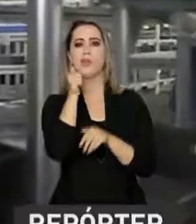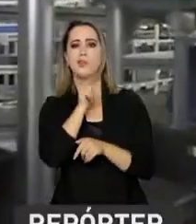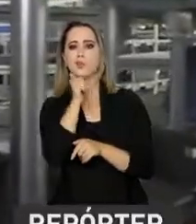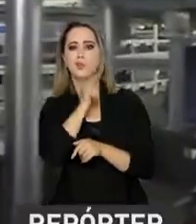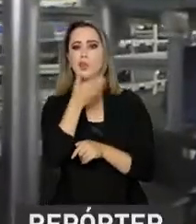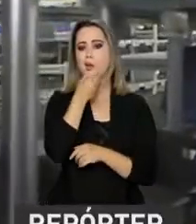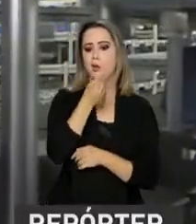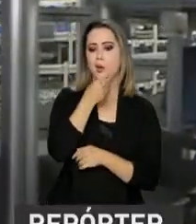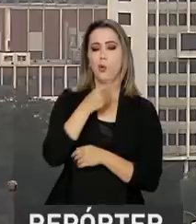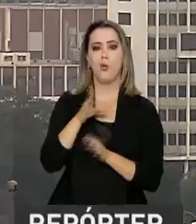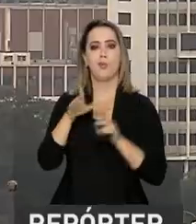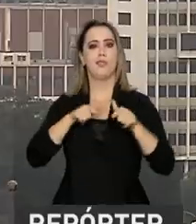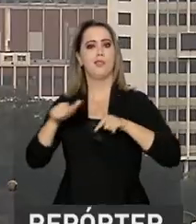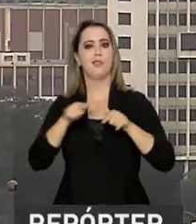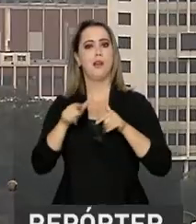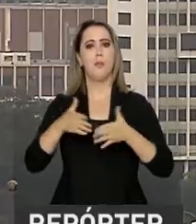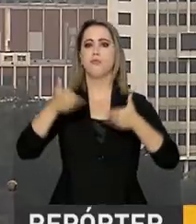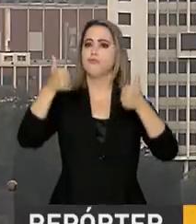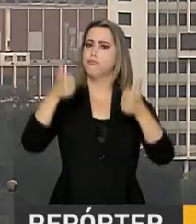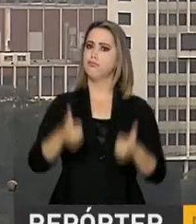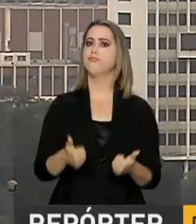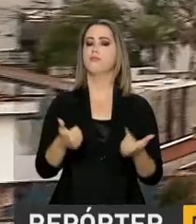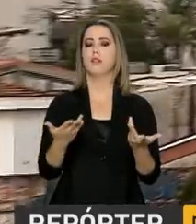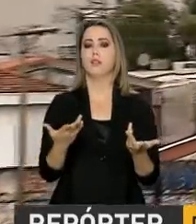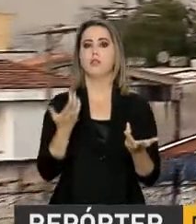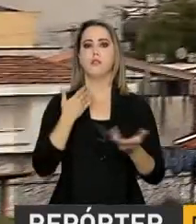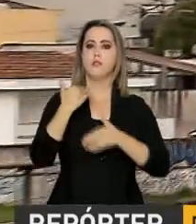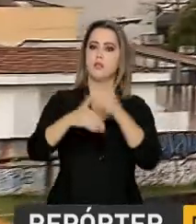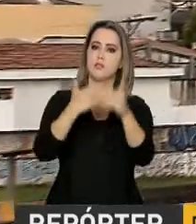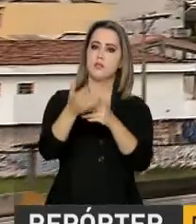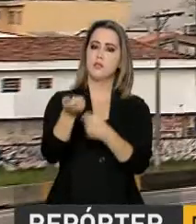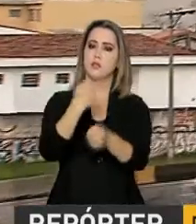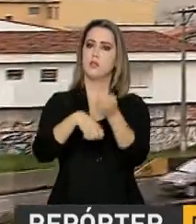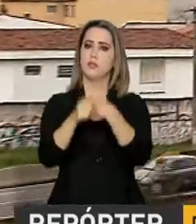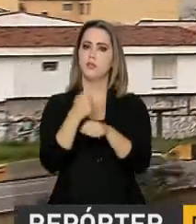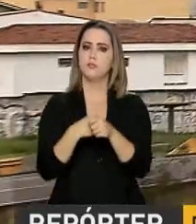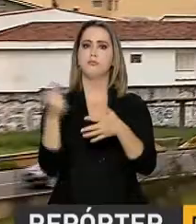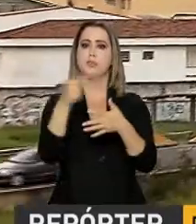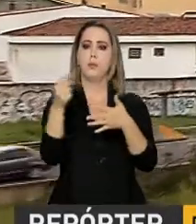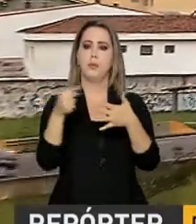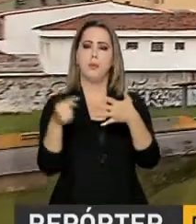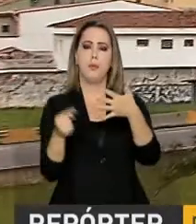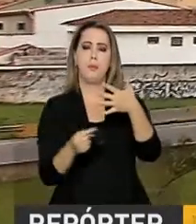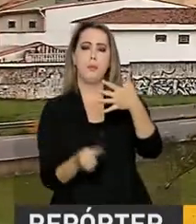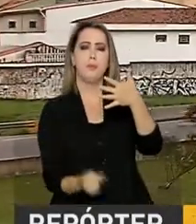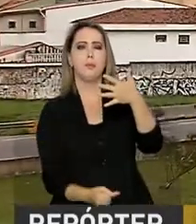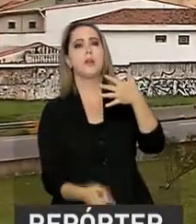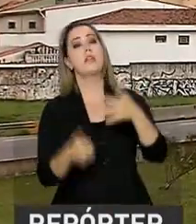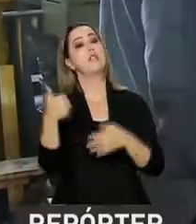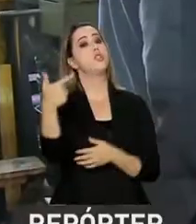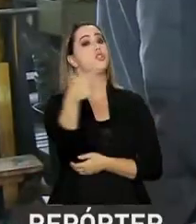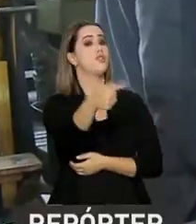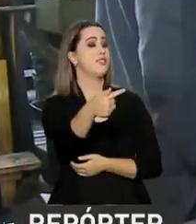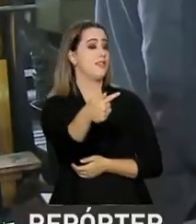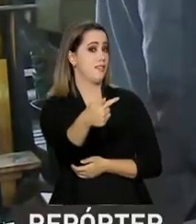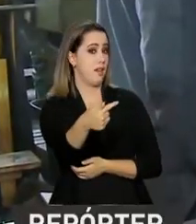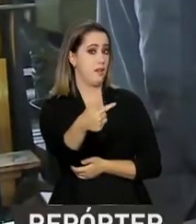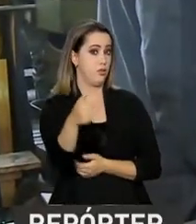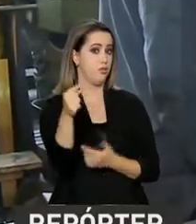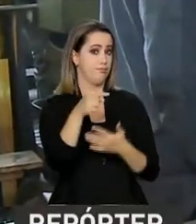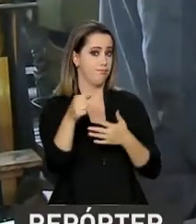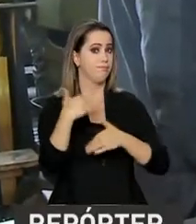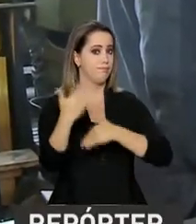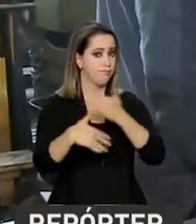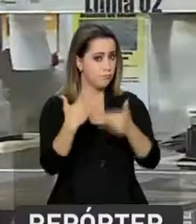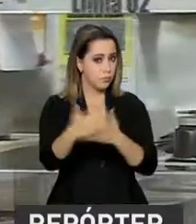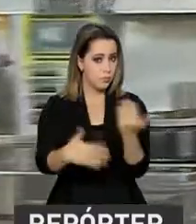emprego digno e crescimento econômico esses são alguns dos 17 objetivos de desenvolvimento sustentável